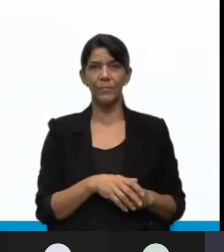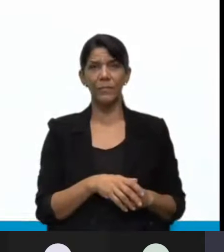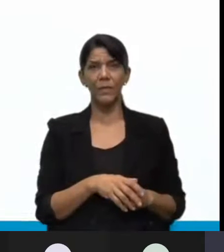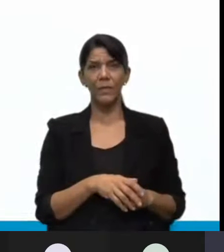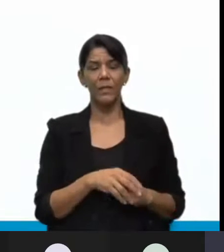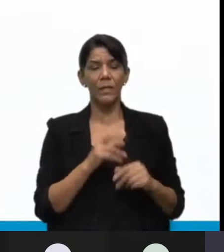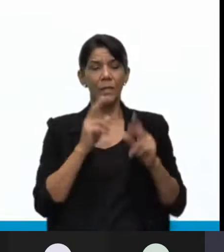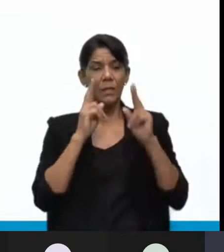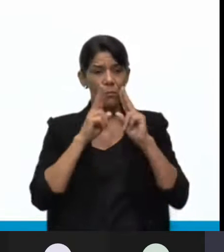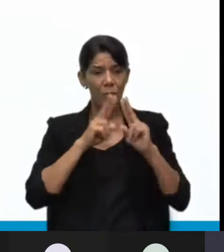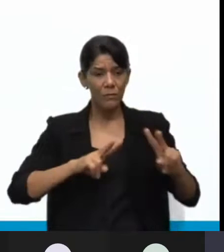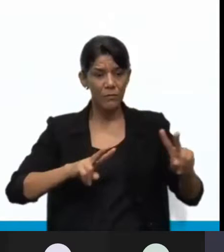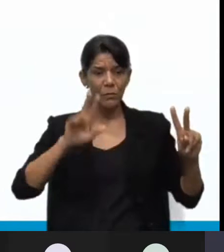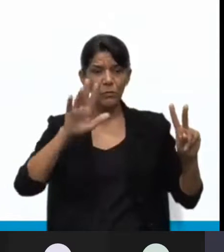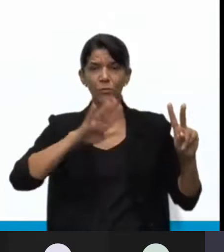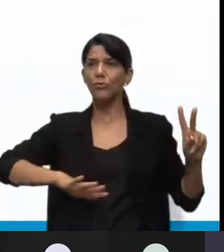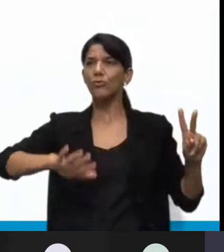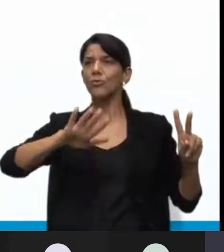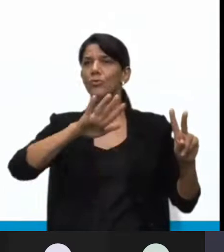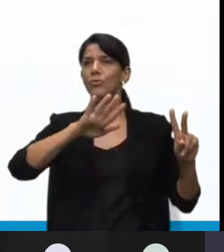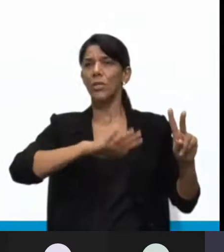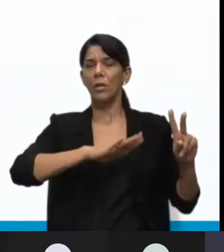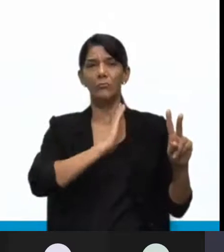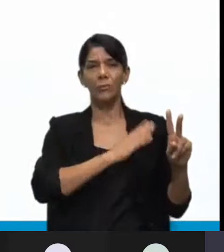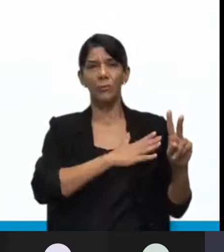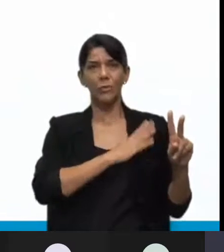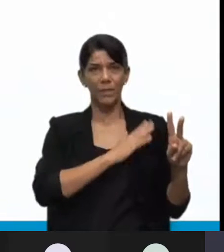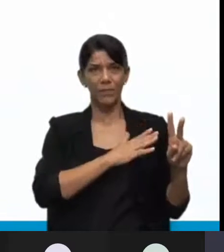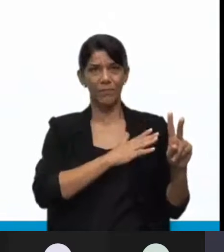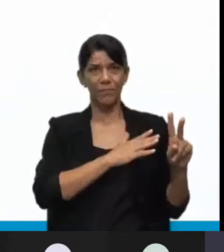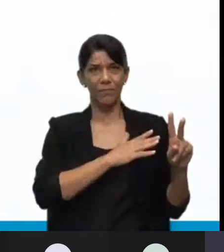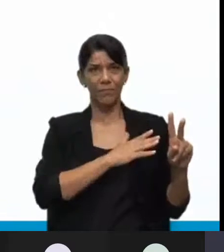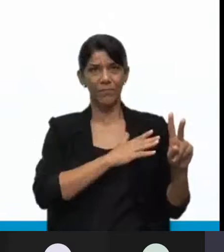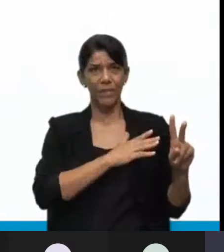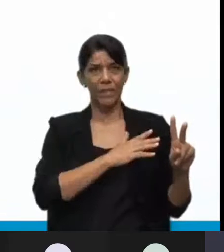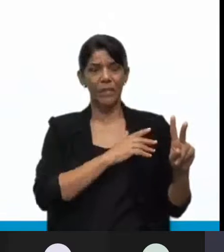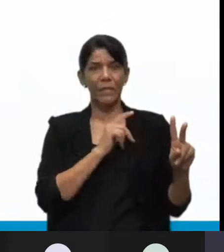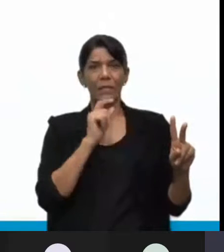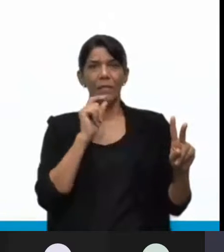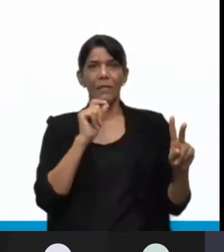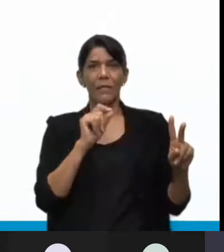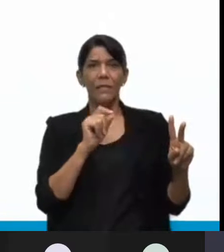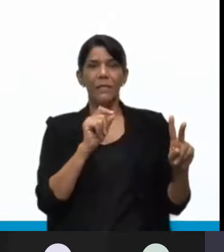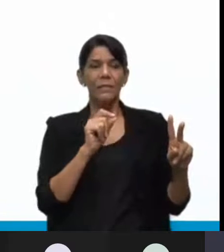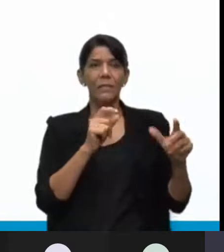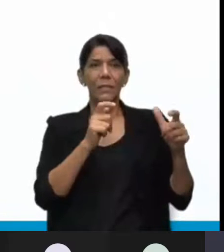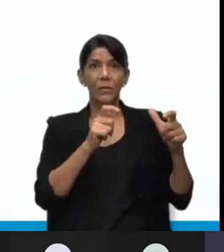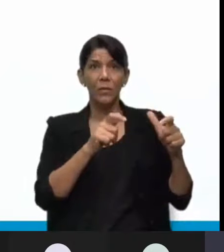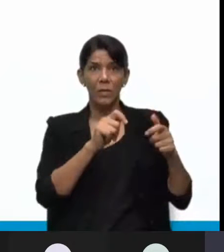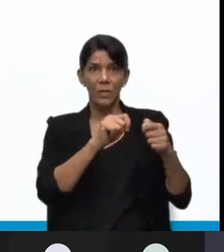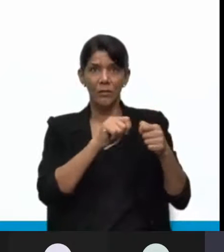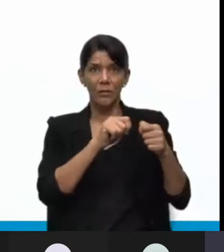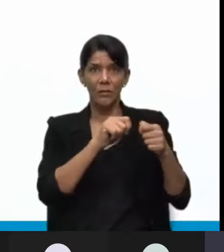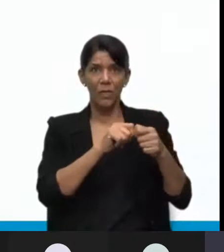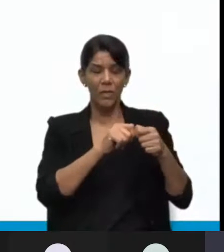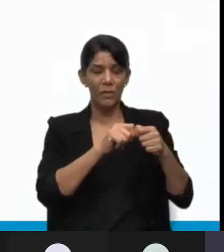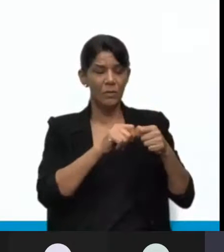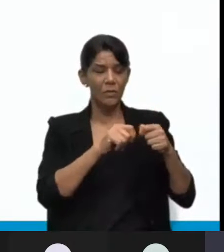aumento, a gente vai ter uma visão geral da lâmina do coração. Essa região, né, que geralmente eles